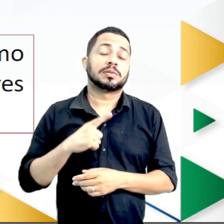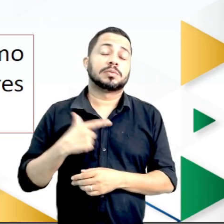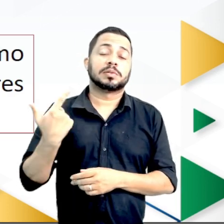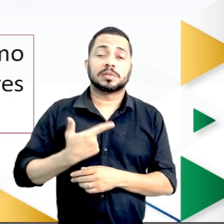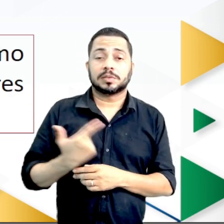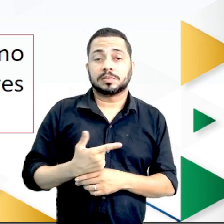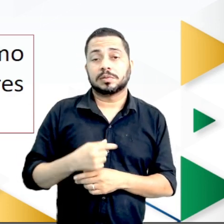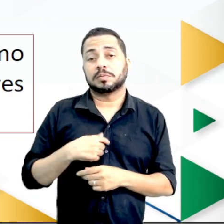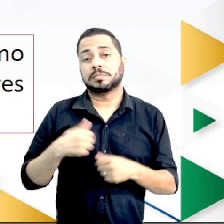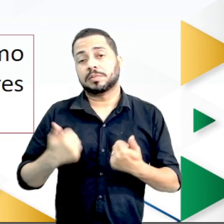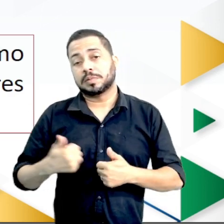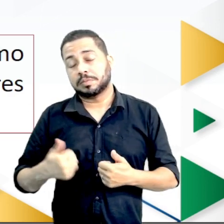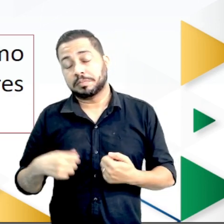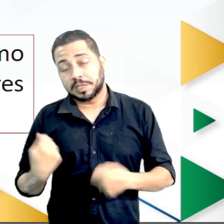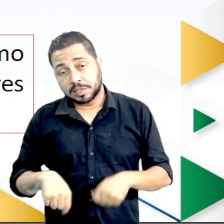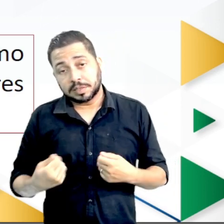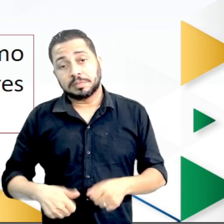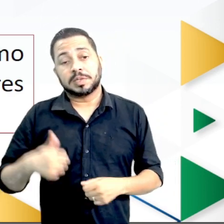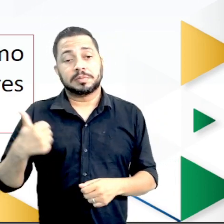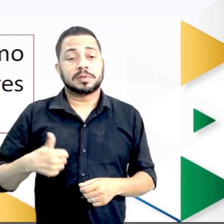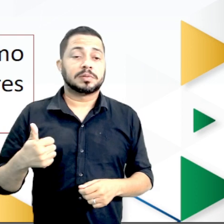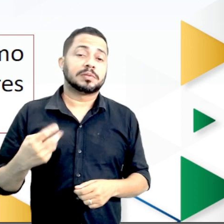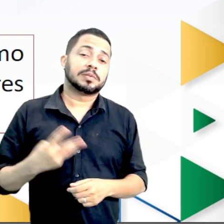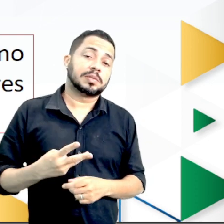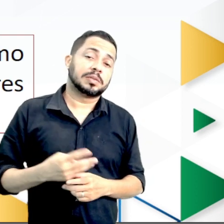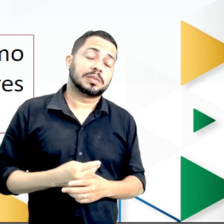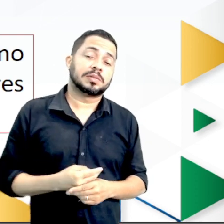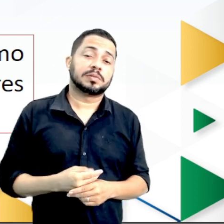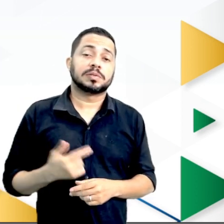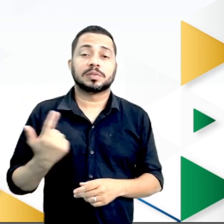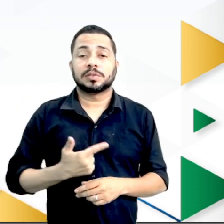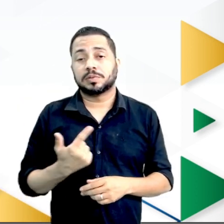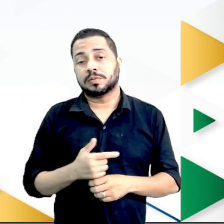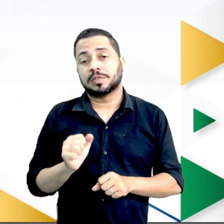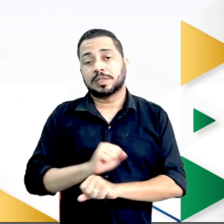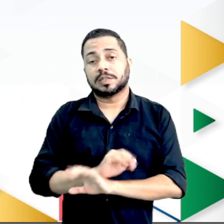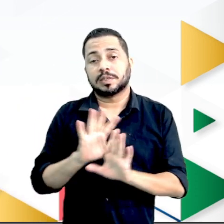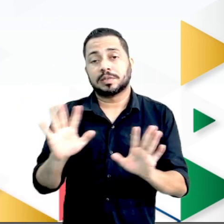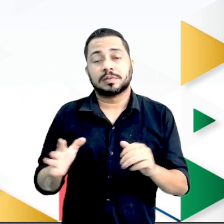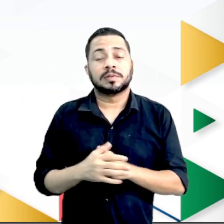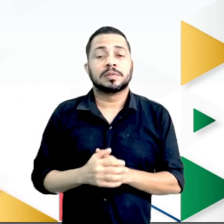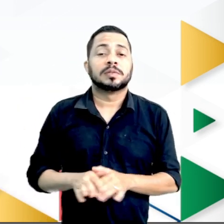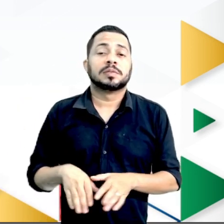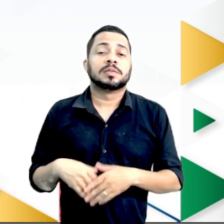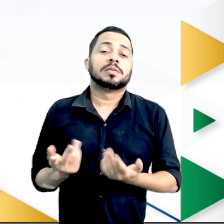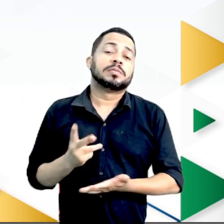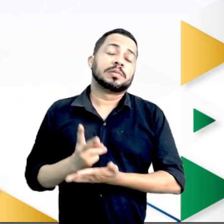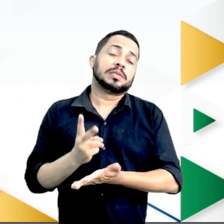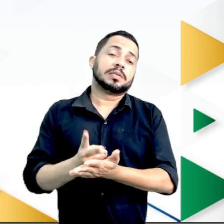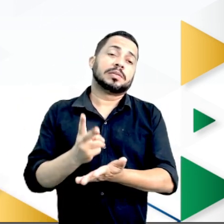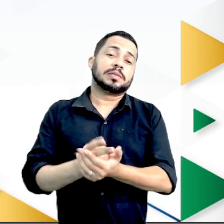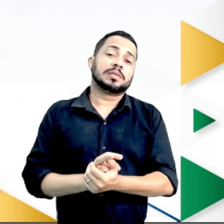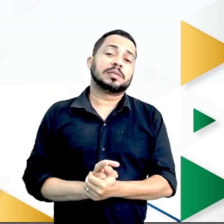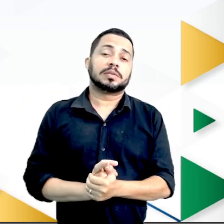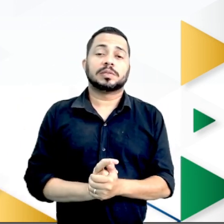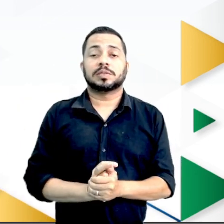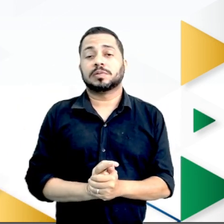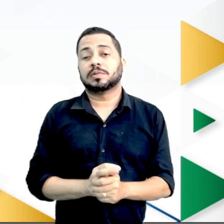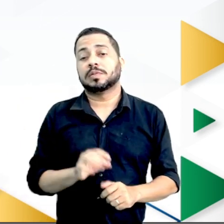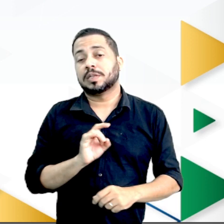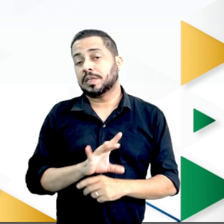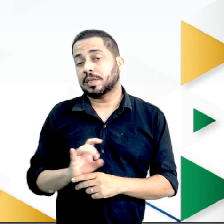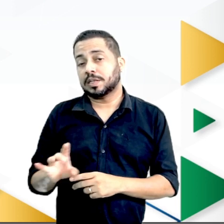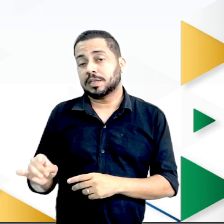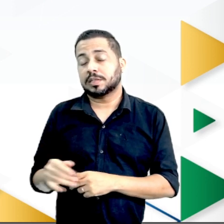eu preciso do primeiro, para ter o terceiro, eu preciso do segundo, tá bom? Tá claro? Em uma sequência recursiva, quando cada